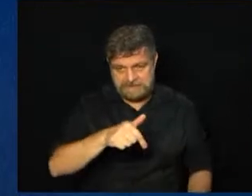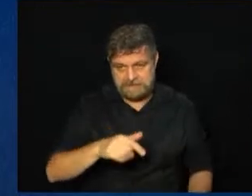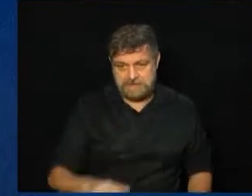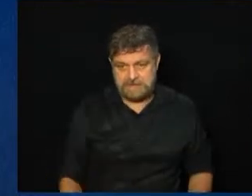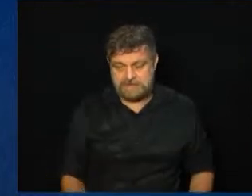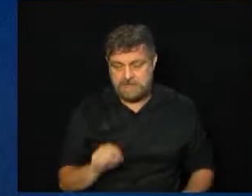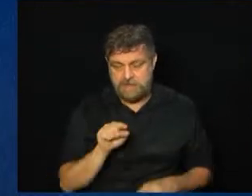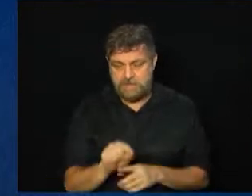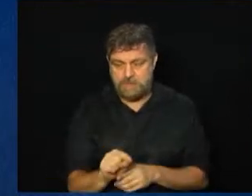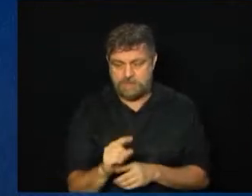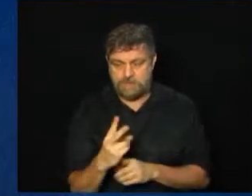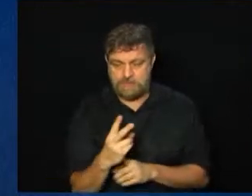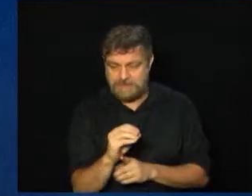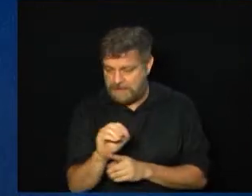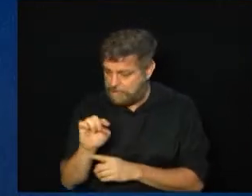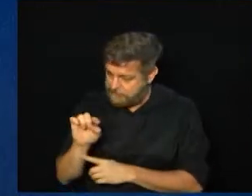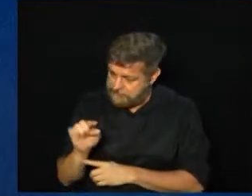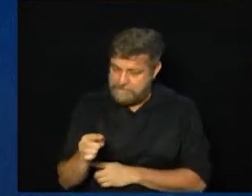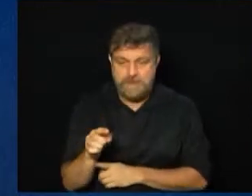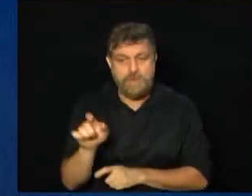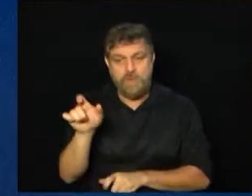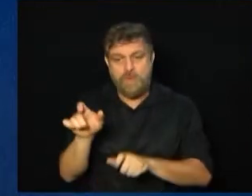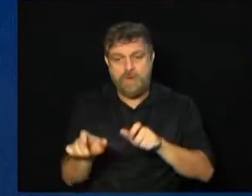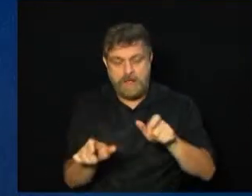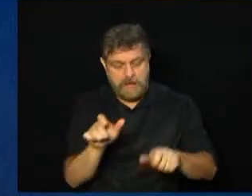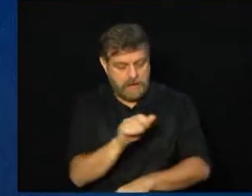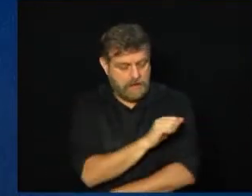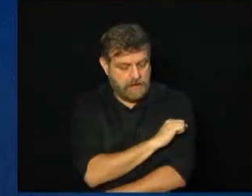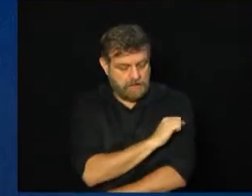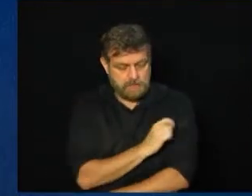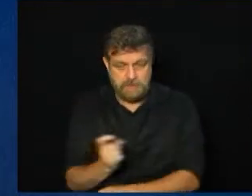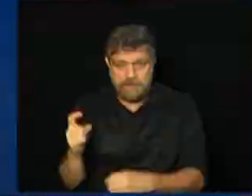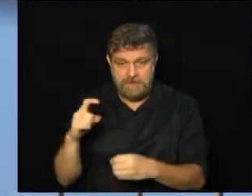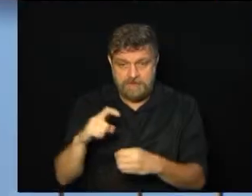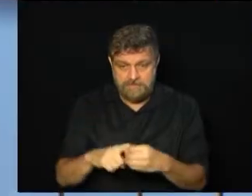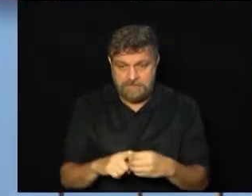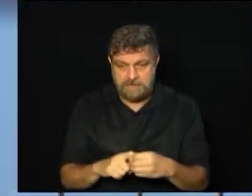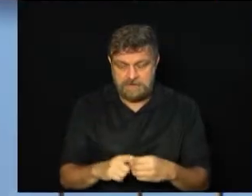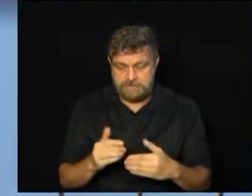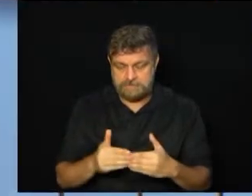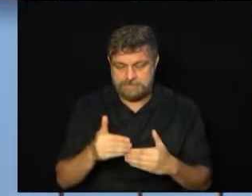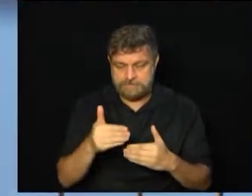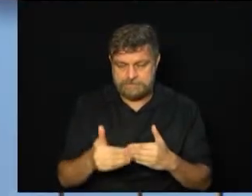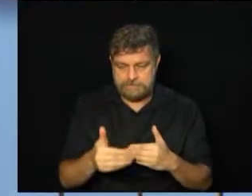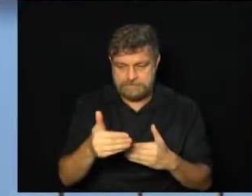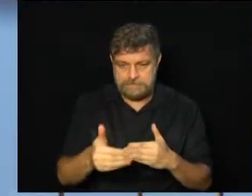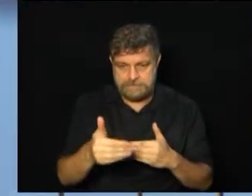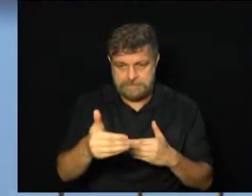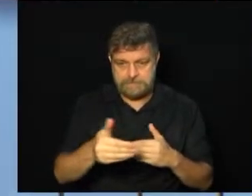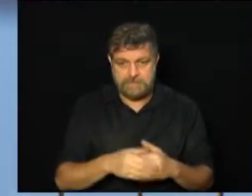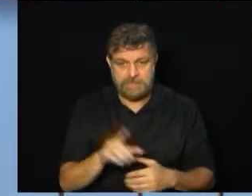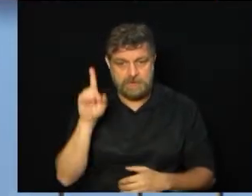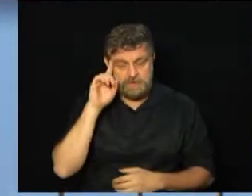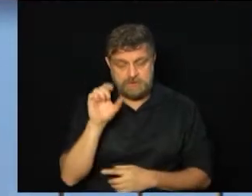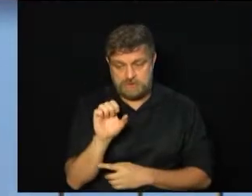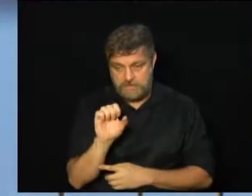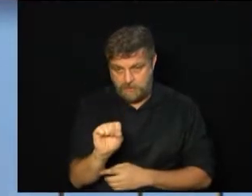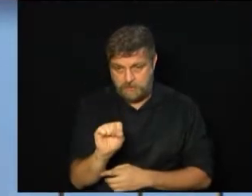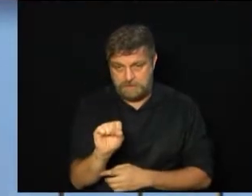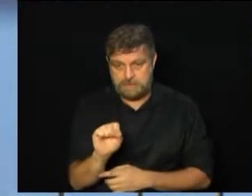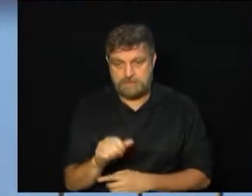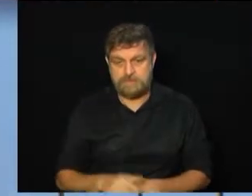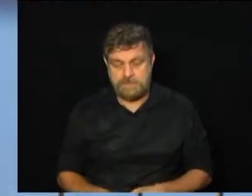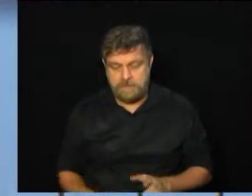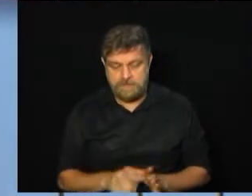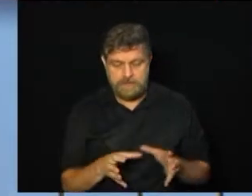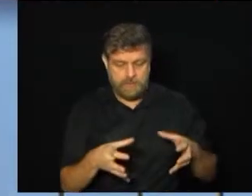67,2 mil alunos da rede municipal retornam de forma escalonada a partir do dia 8. Então, olha, a primeira